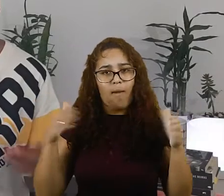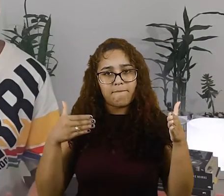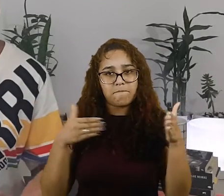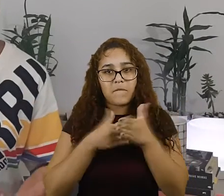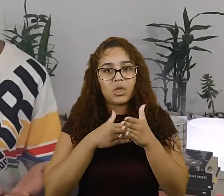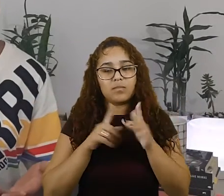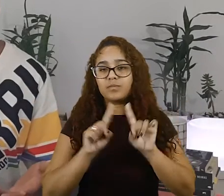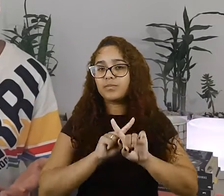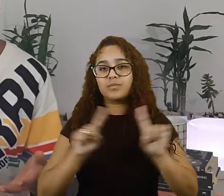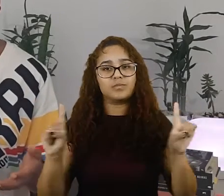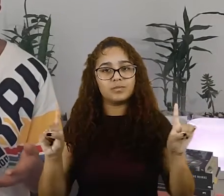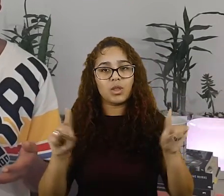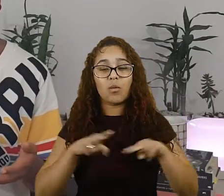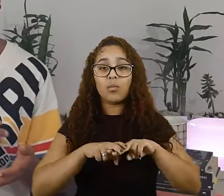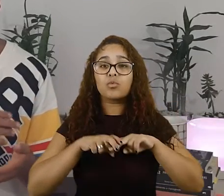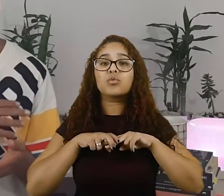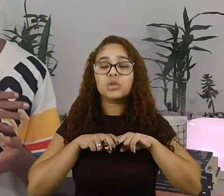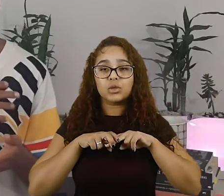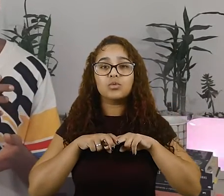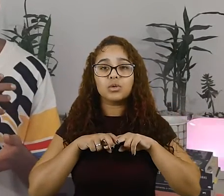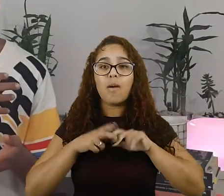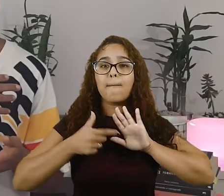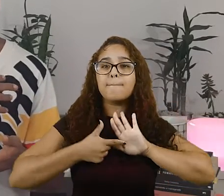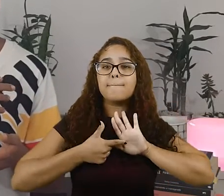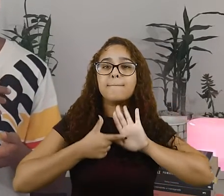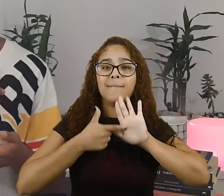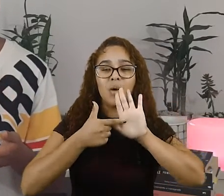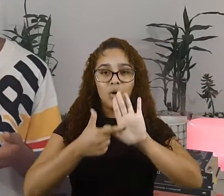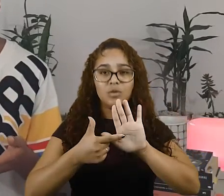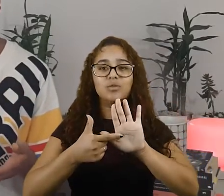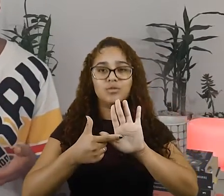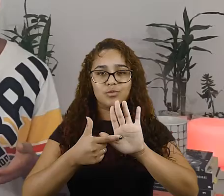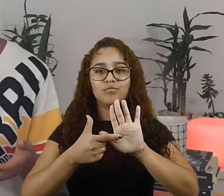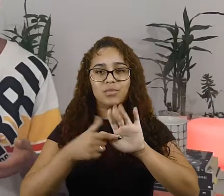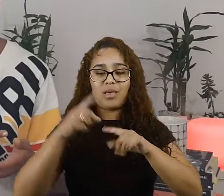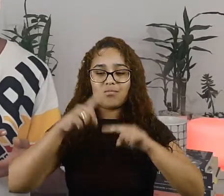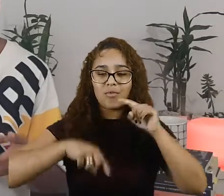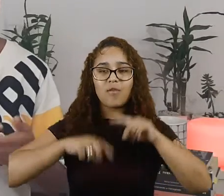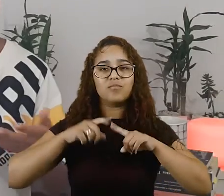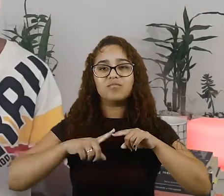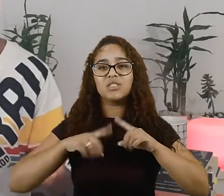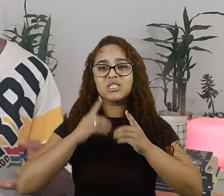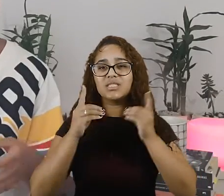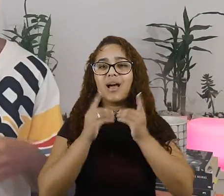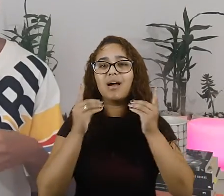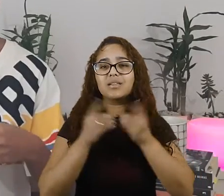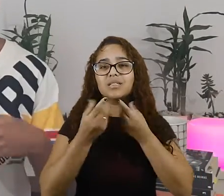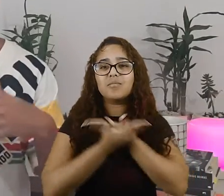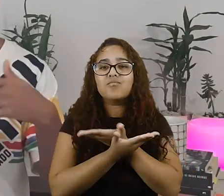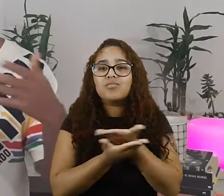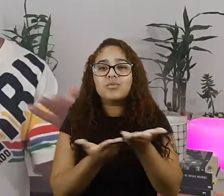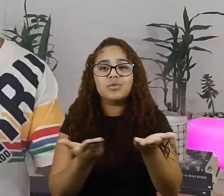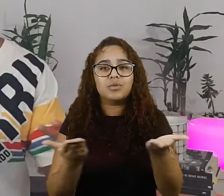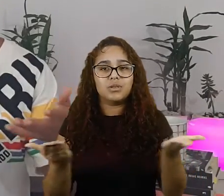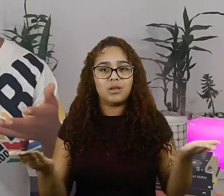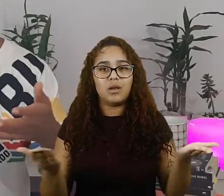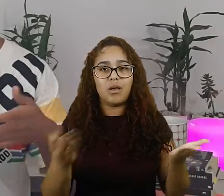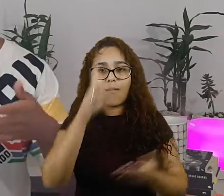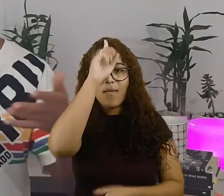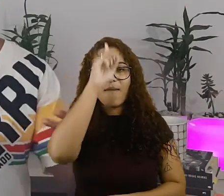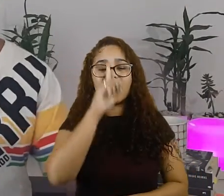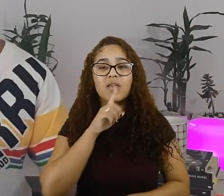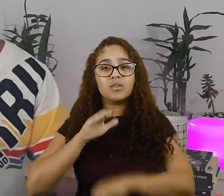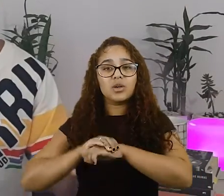tira a liberdade. Por isso que eu trago essa maneira, né, de expor,